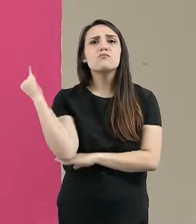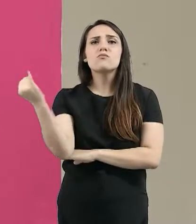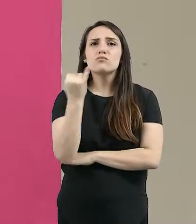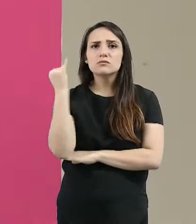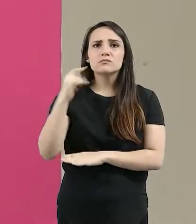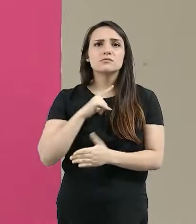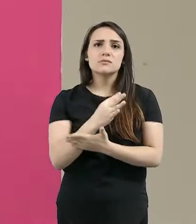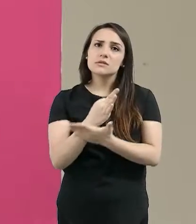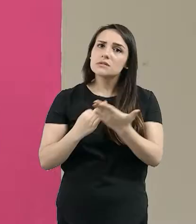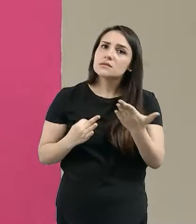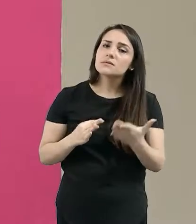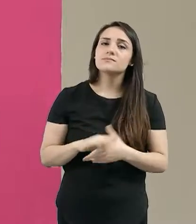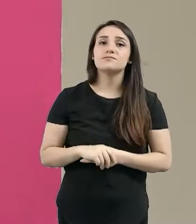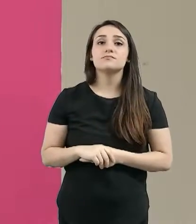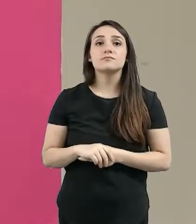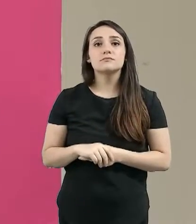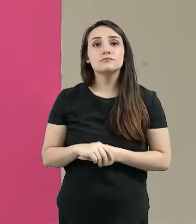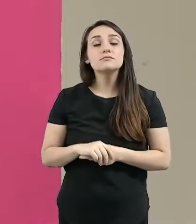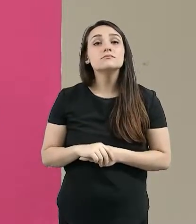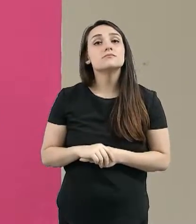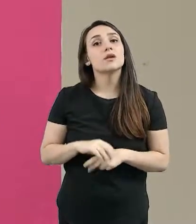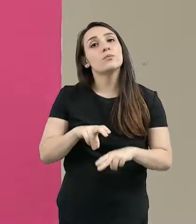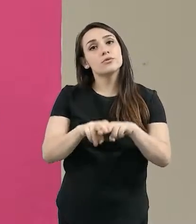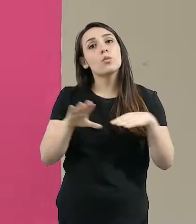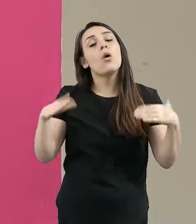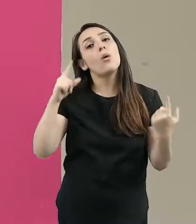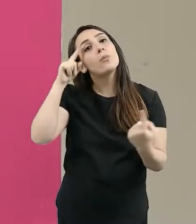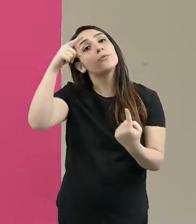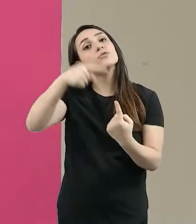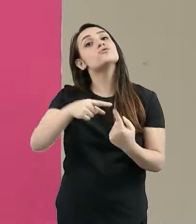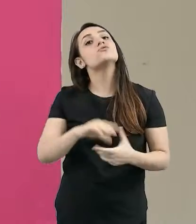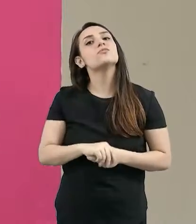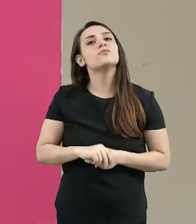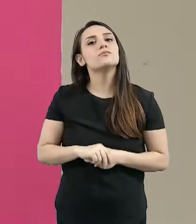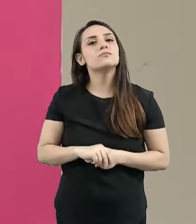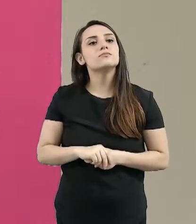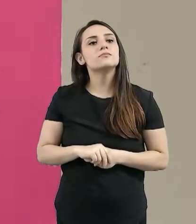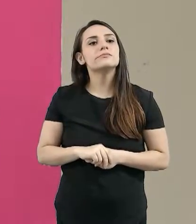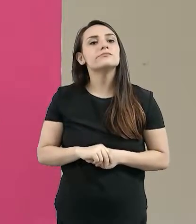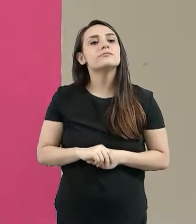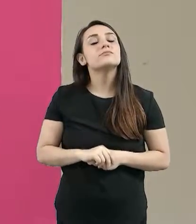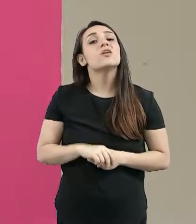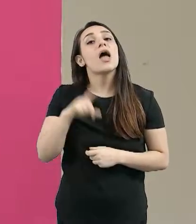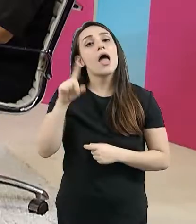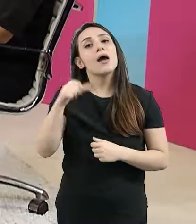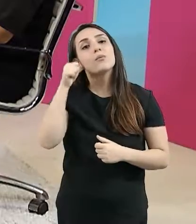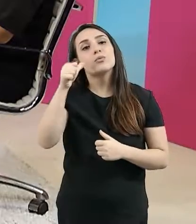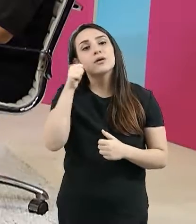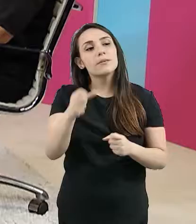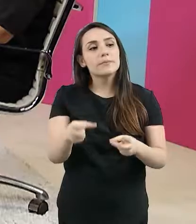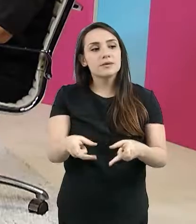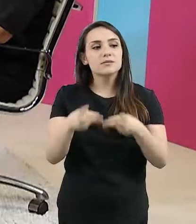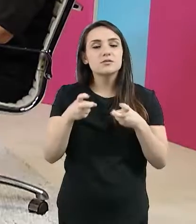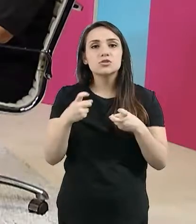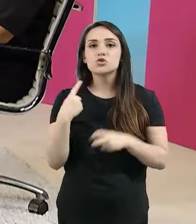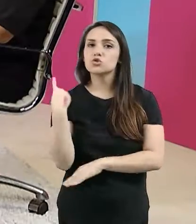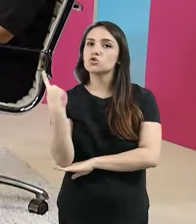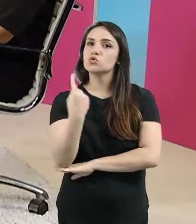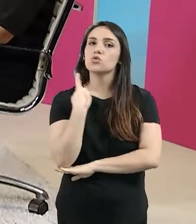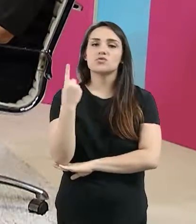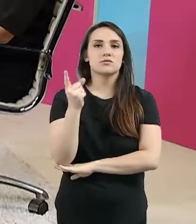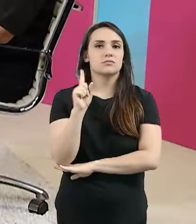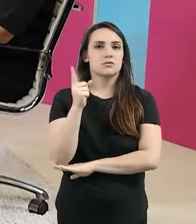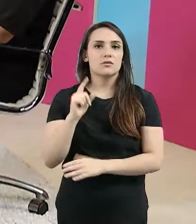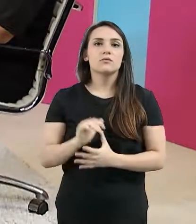por isso, nós temos sites, notícias, informações, textos. Então, a intenção, Lívia, é